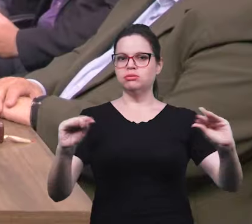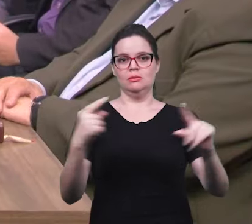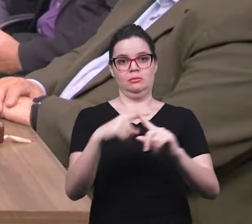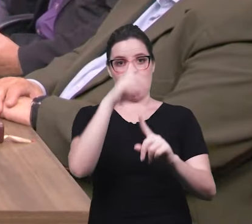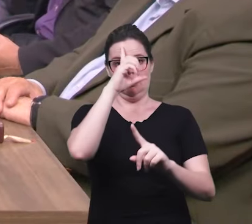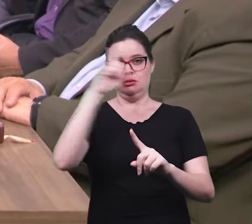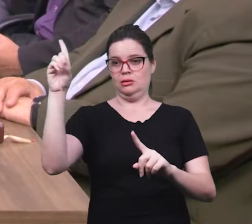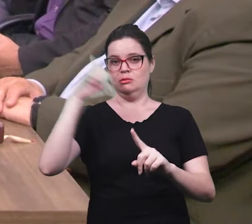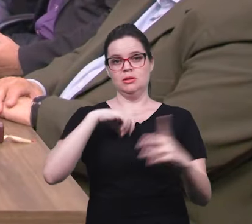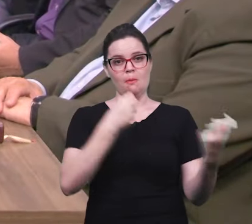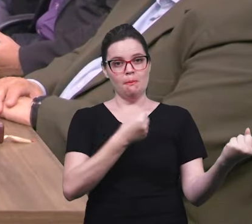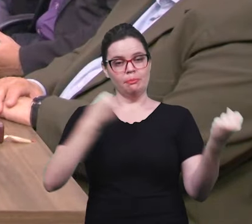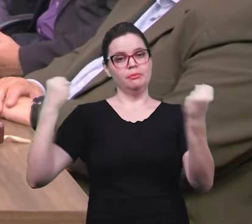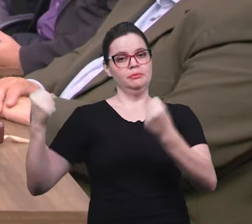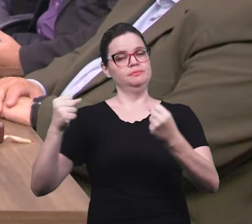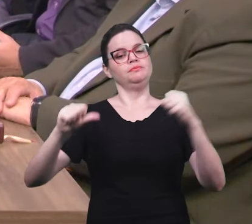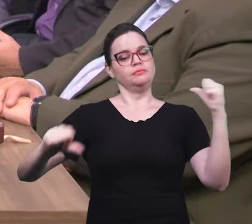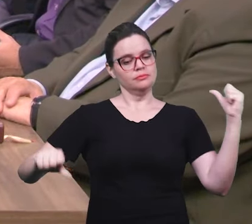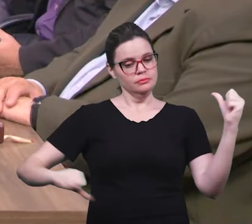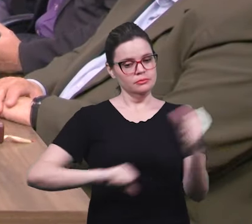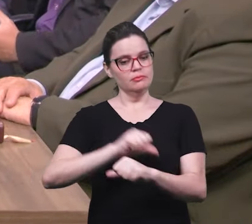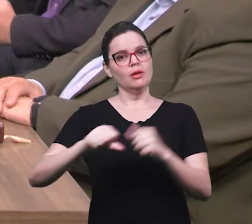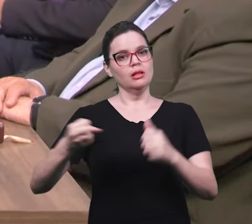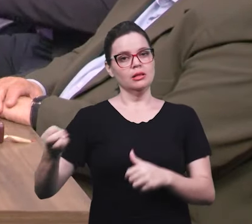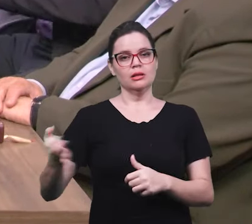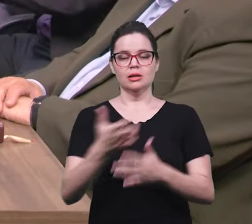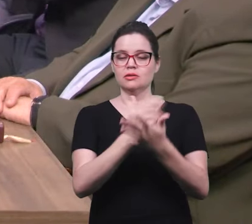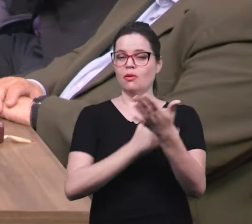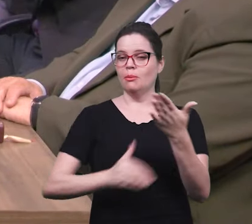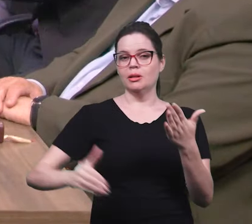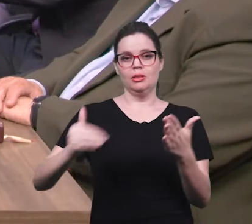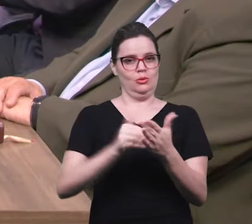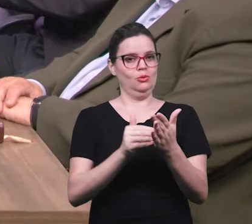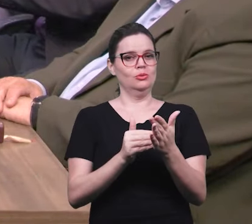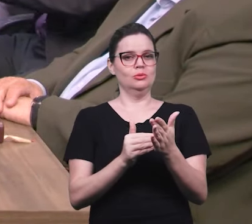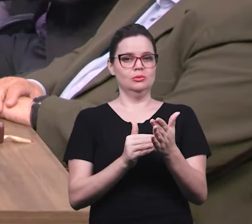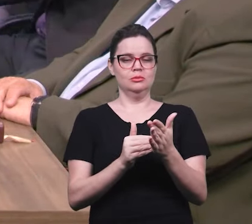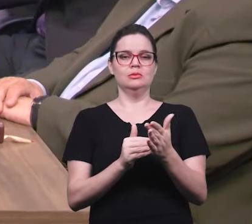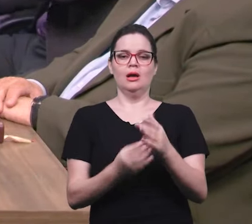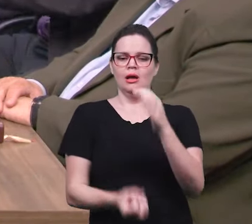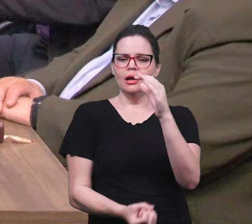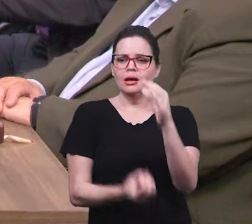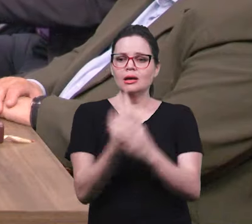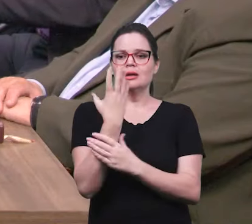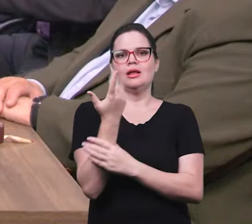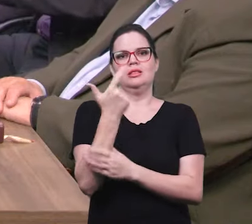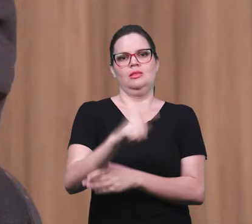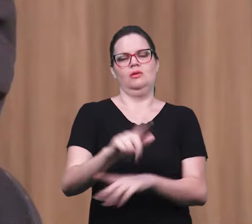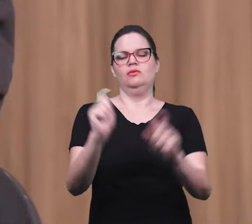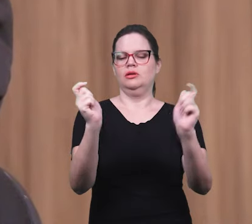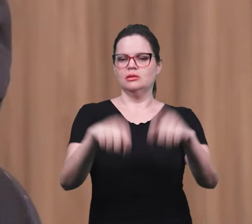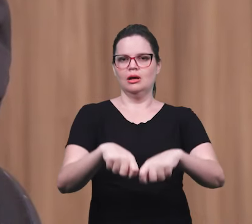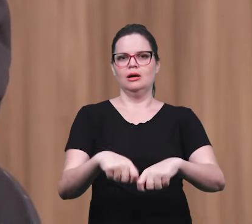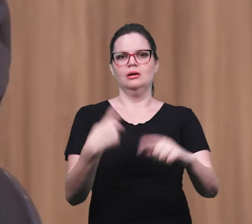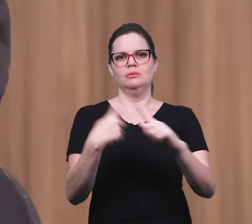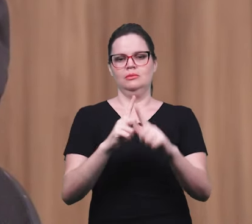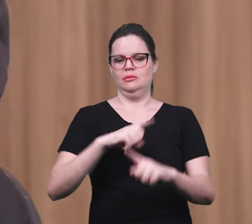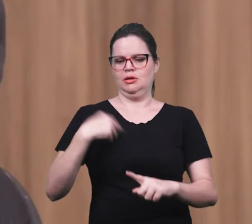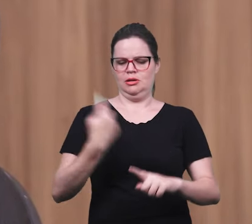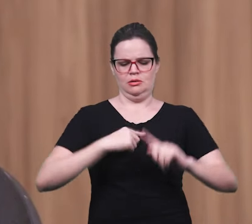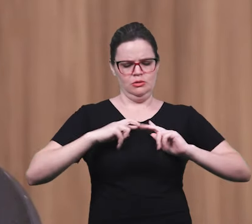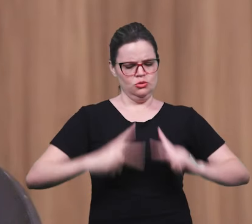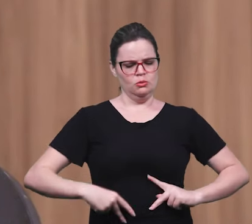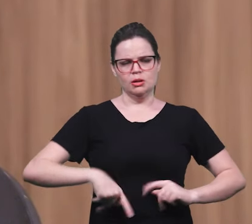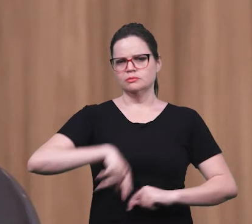Ela transforma uma energia, ela cria nova energia. Como o pastor falou, né? O ser humano, ele